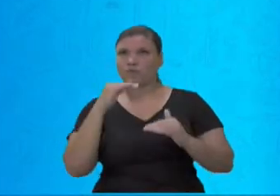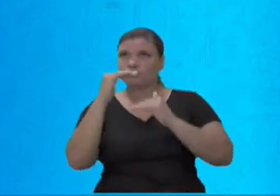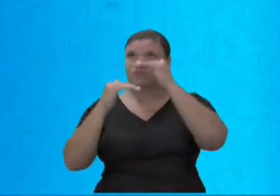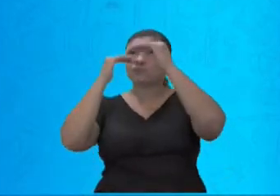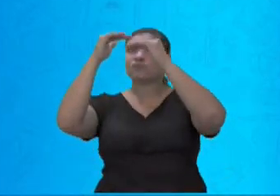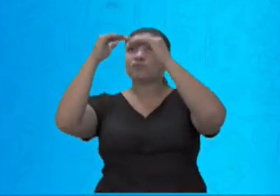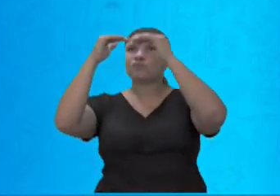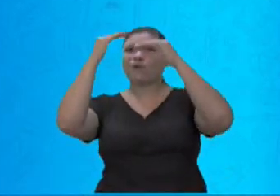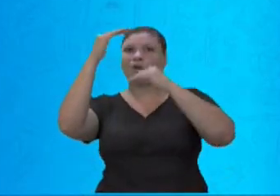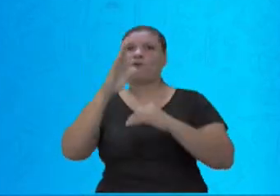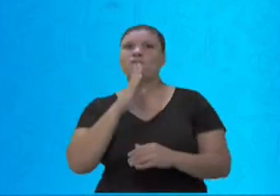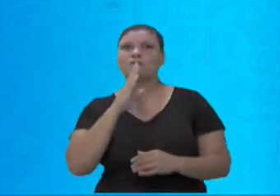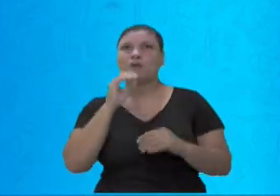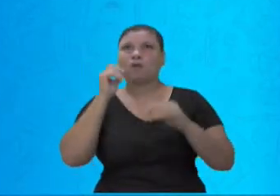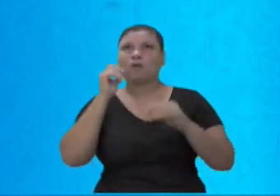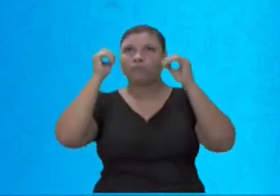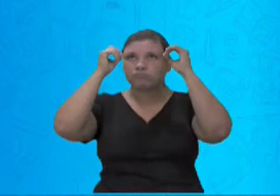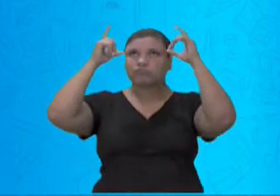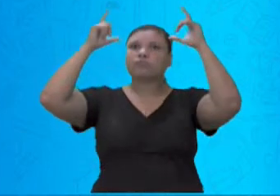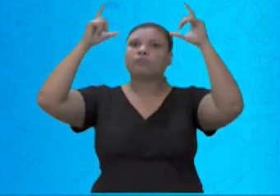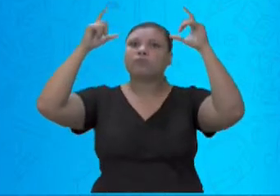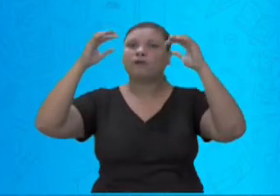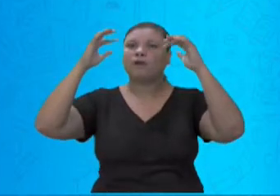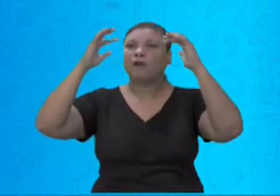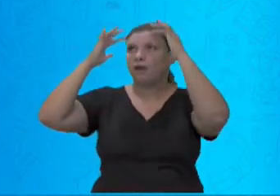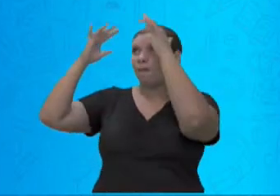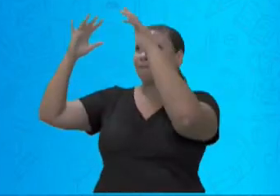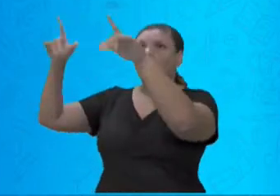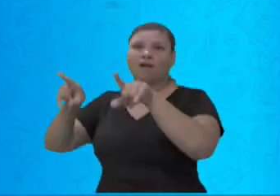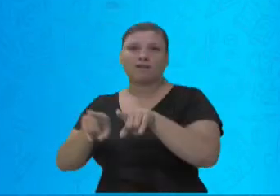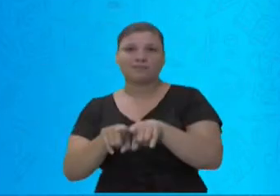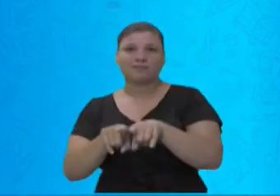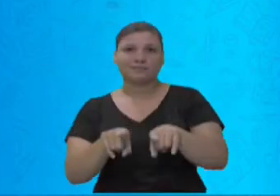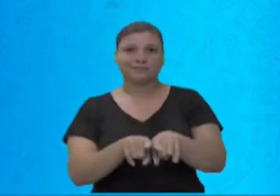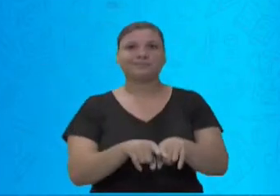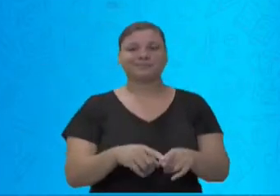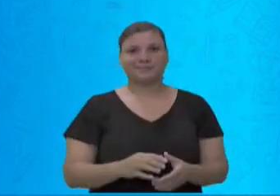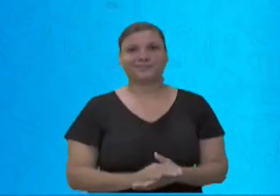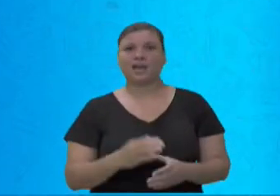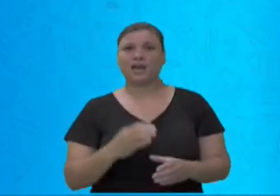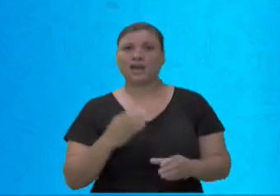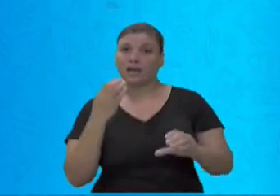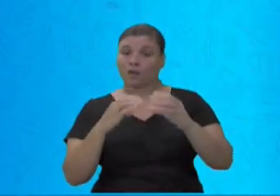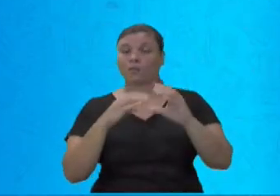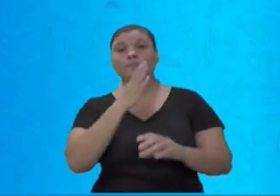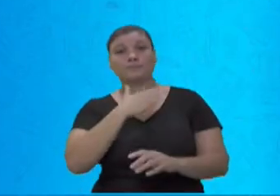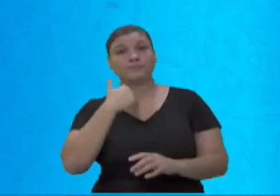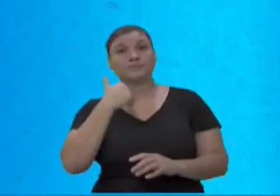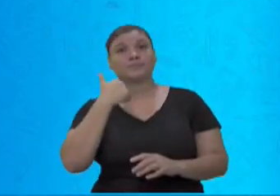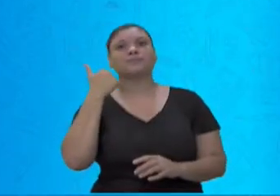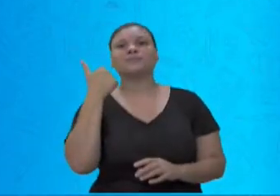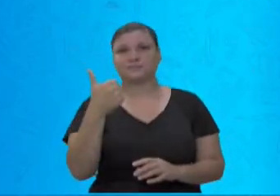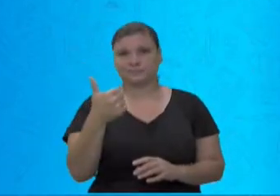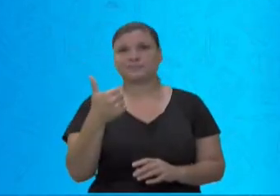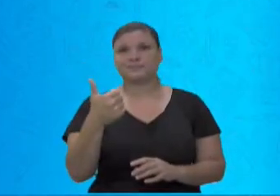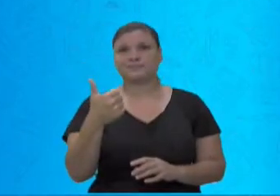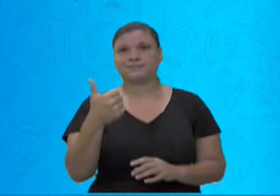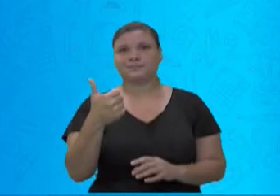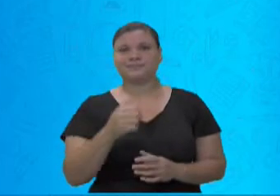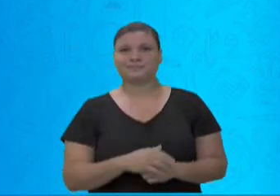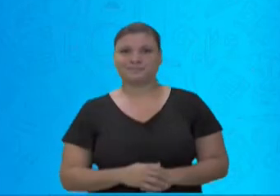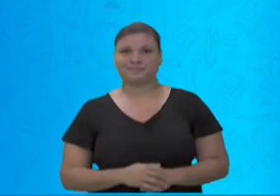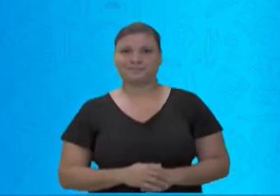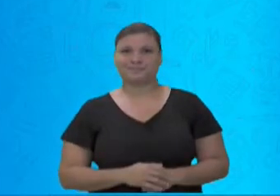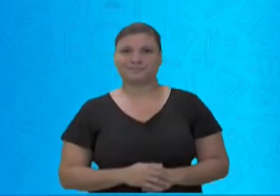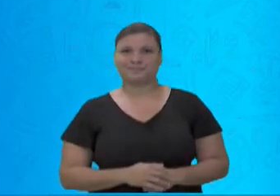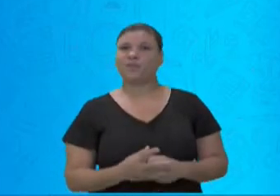desenvolver toda a sua criatividade, a sua imaginação, tem essa habilidade na comunicação, essa riqueza de